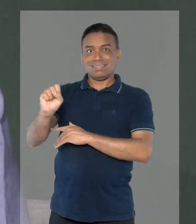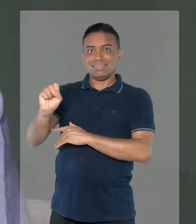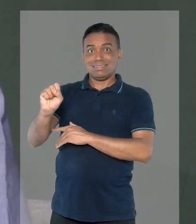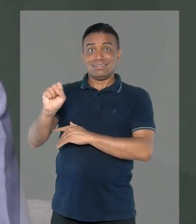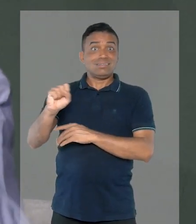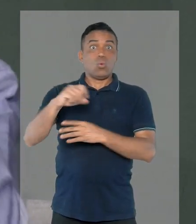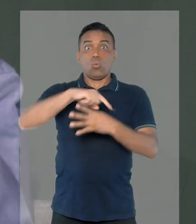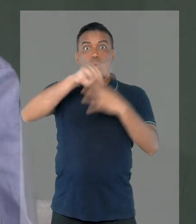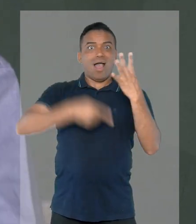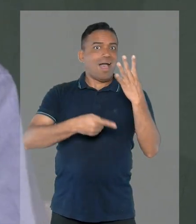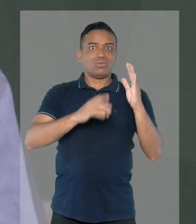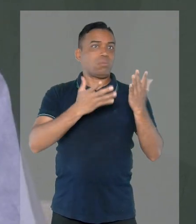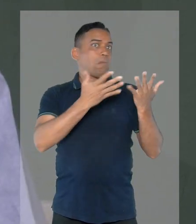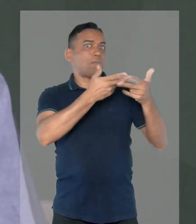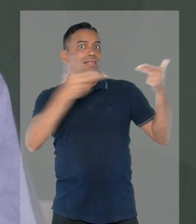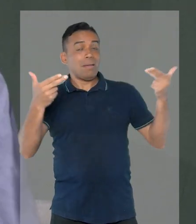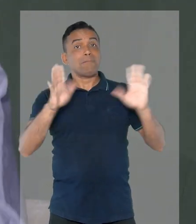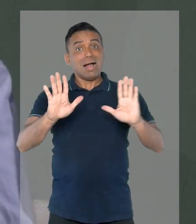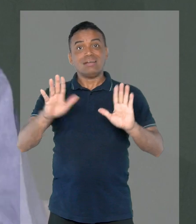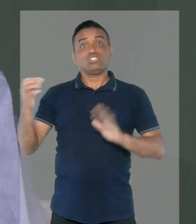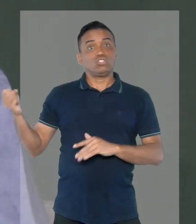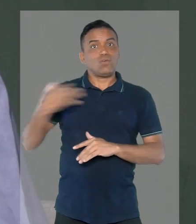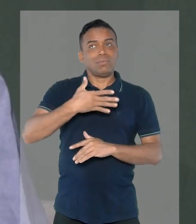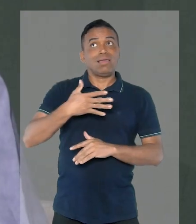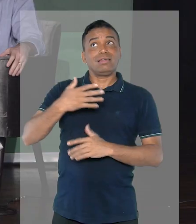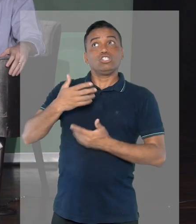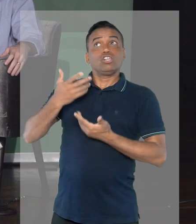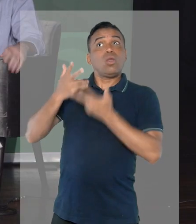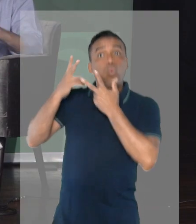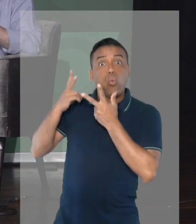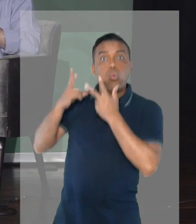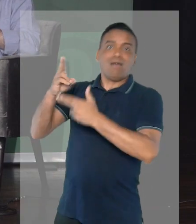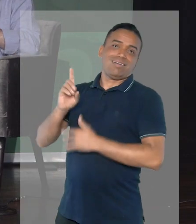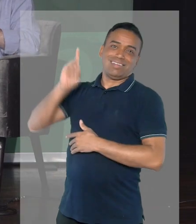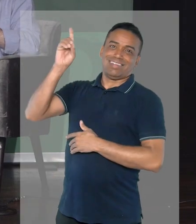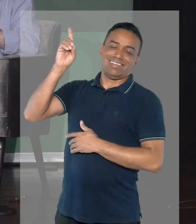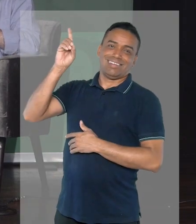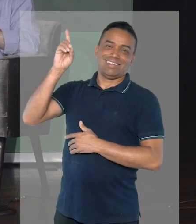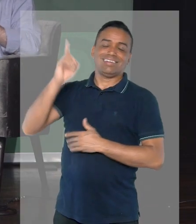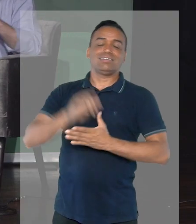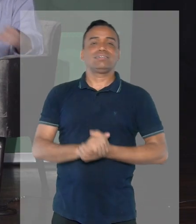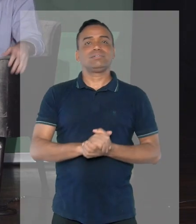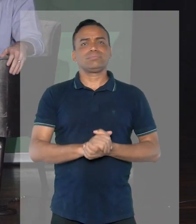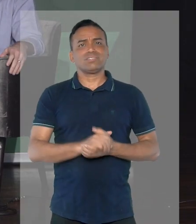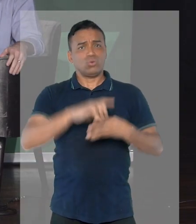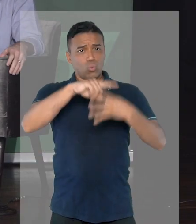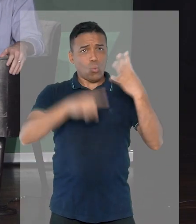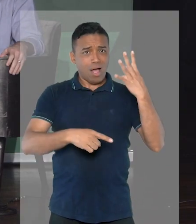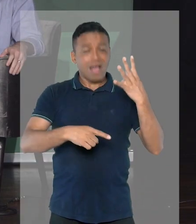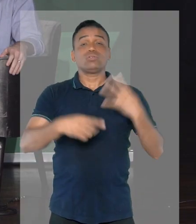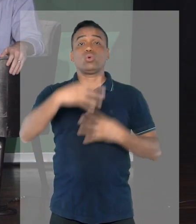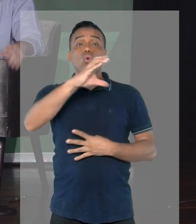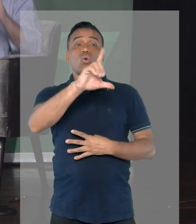4 cliques e, ao mesmo tempo, tentar ser novamente Deus. E né, que você tocou nos 4